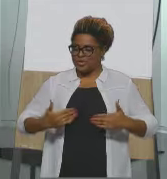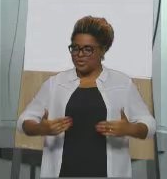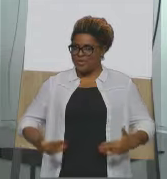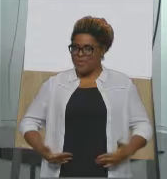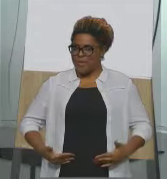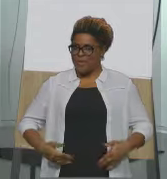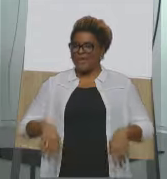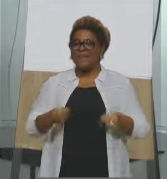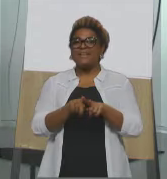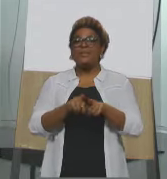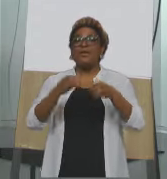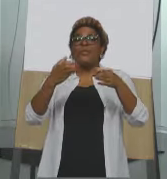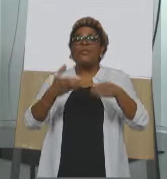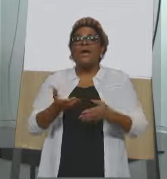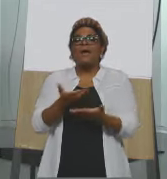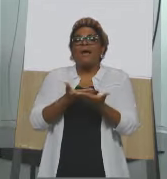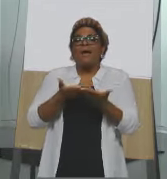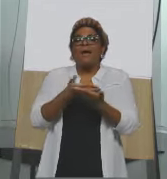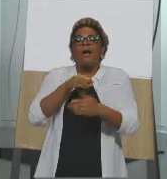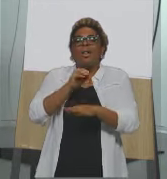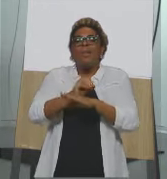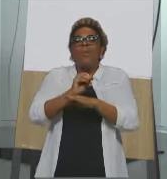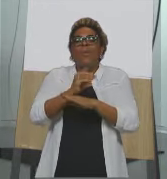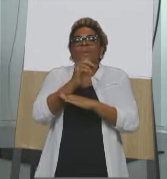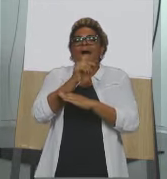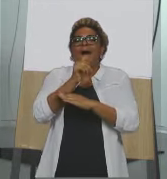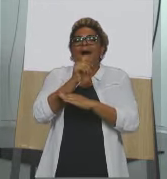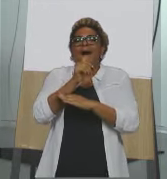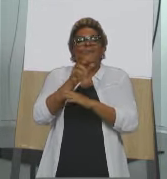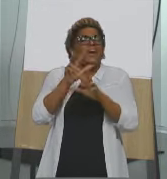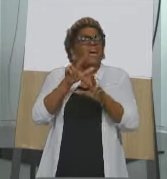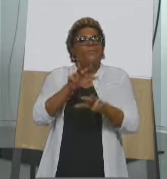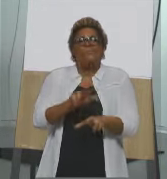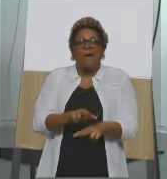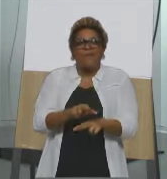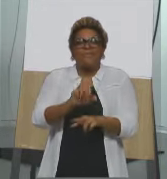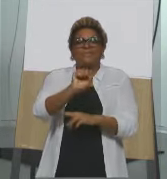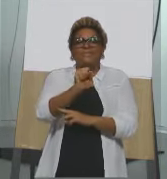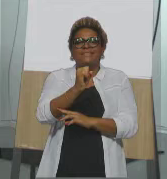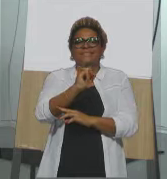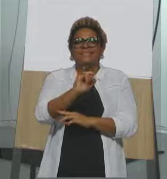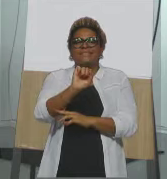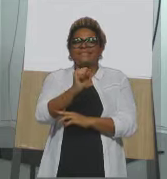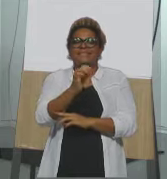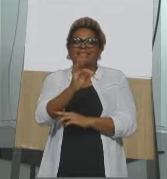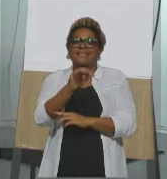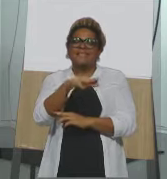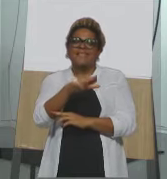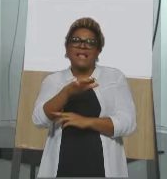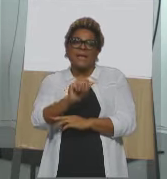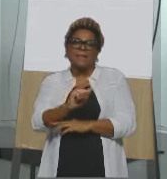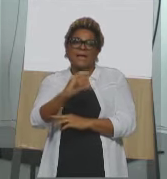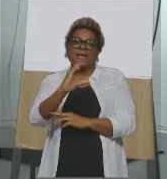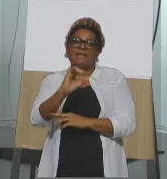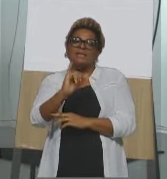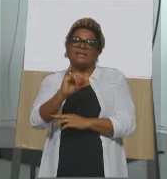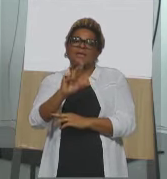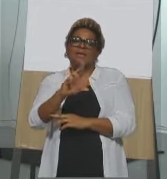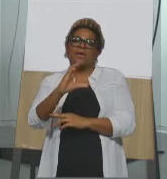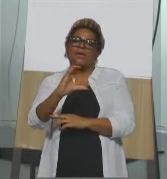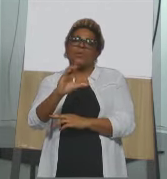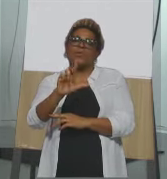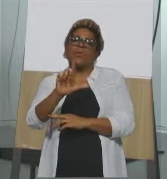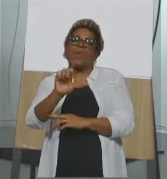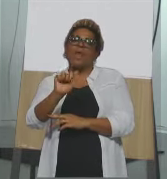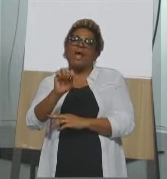tratamento de água, como funciona o nosso sistema circulatório. Falei para vocês que a água ela vai para todas as partes da sua cidade, morro,